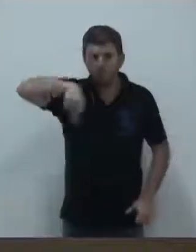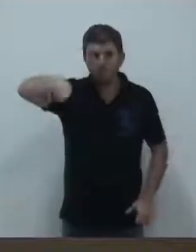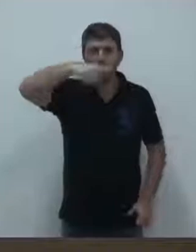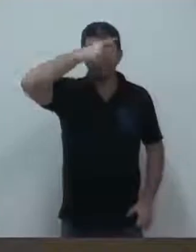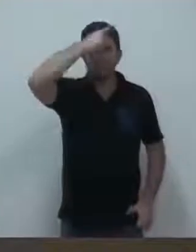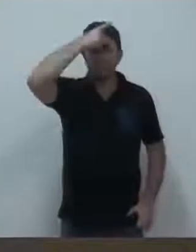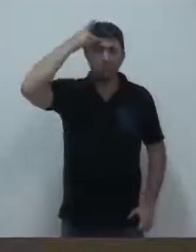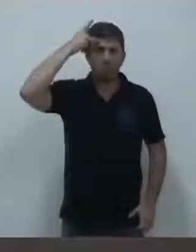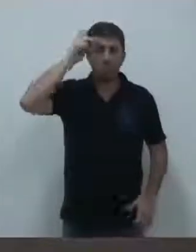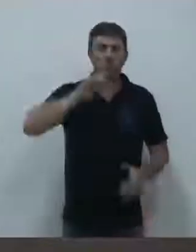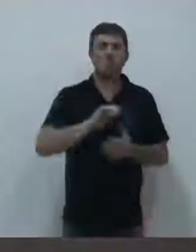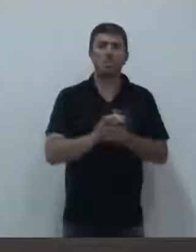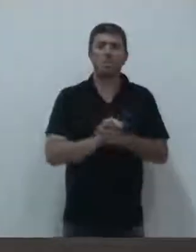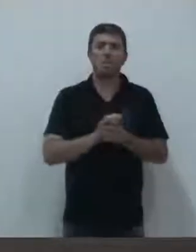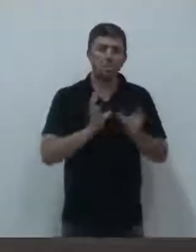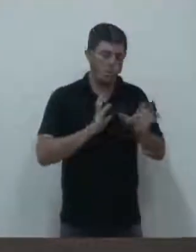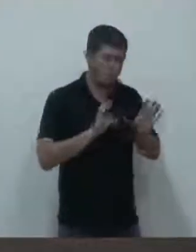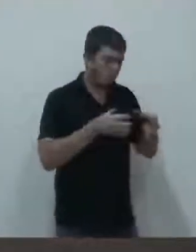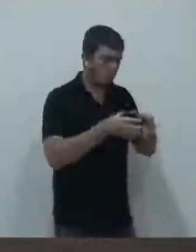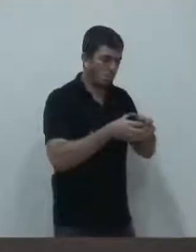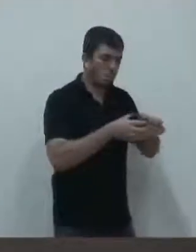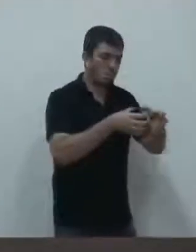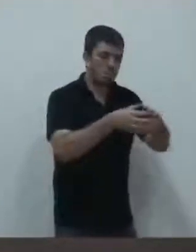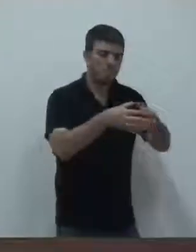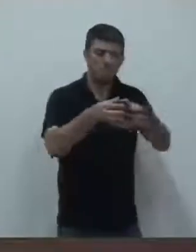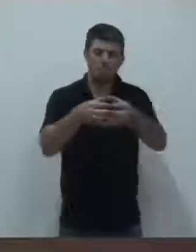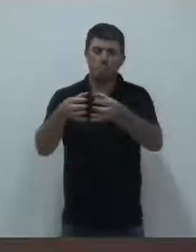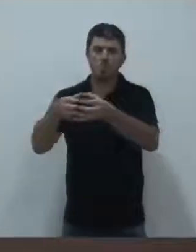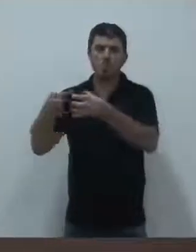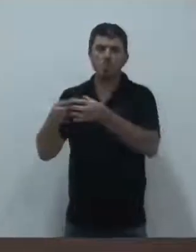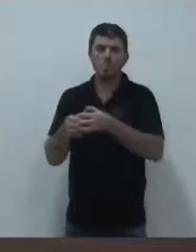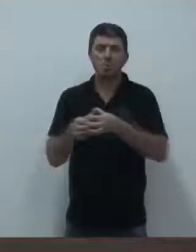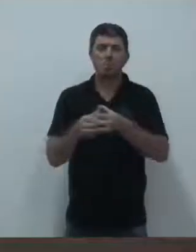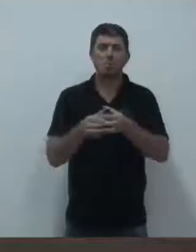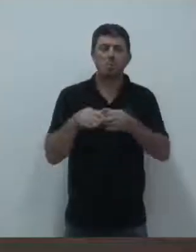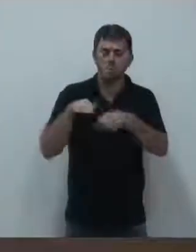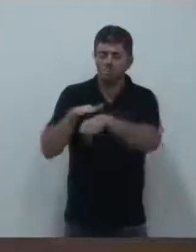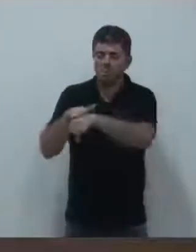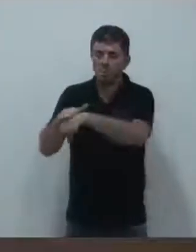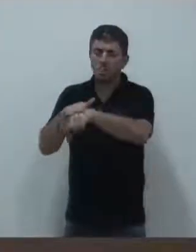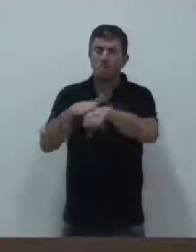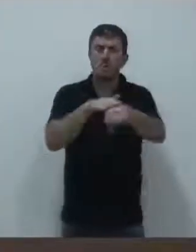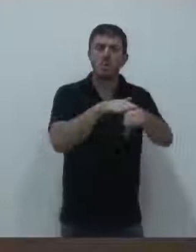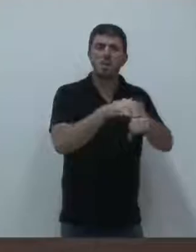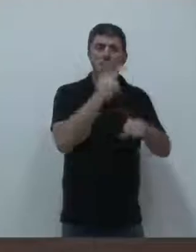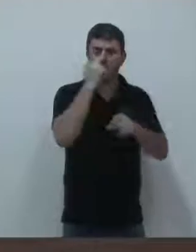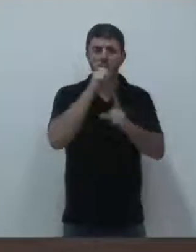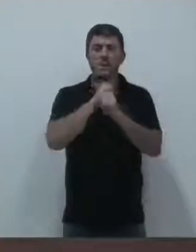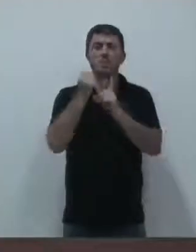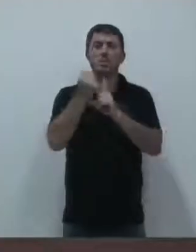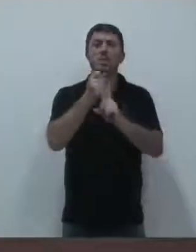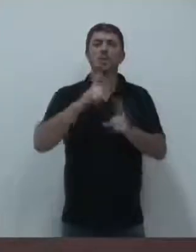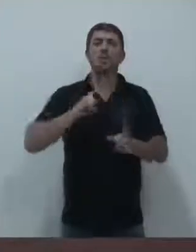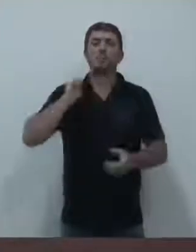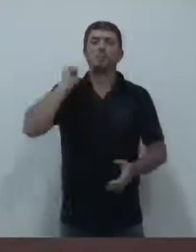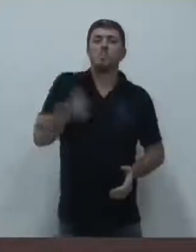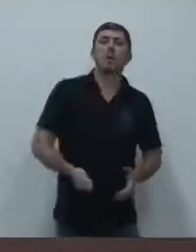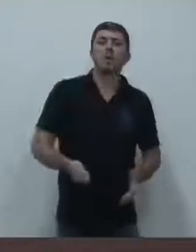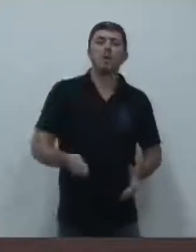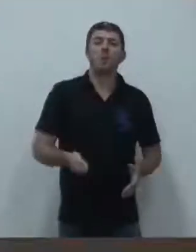rodas de conversa, talvez até por uma sociedade machista, não é? Paternalista, a gente cai sempre na piada,